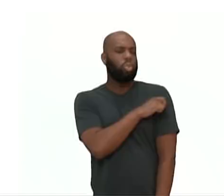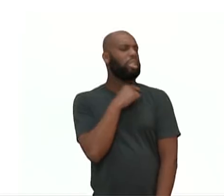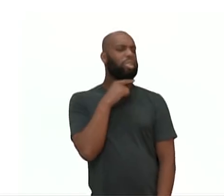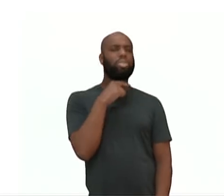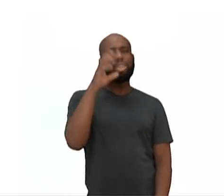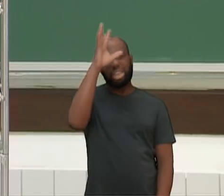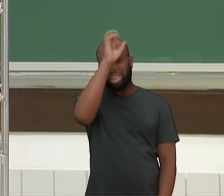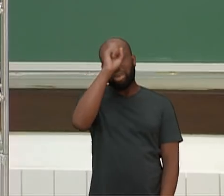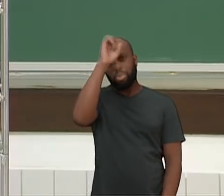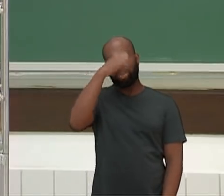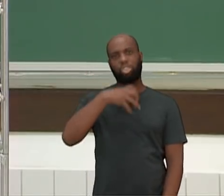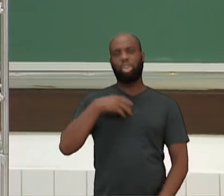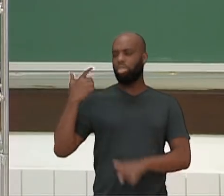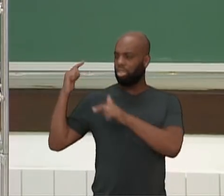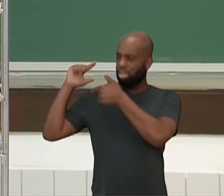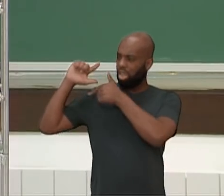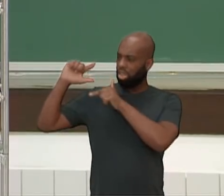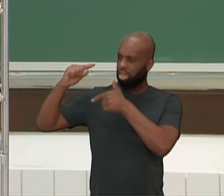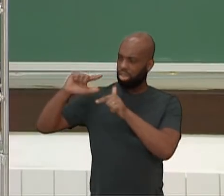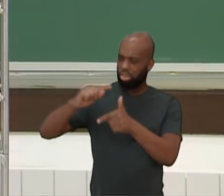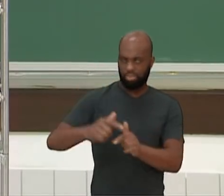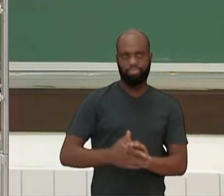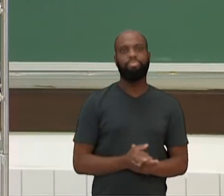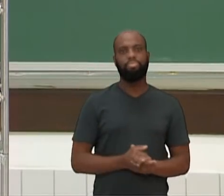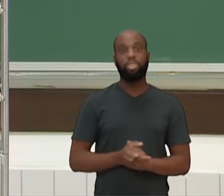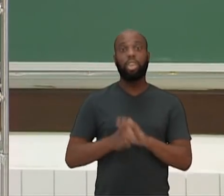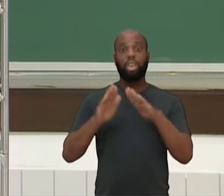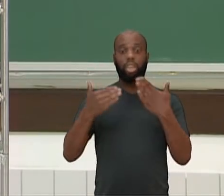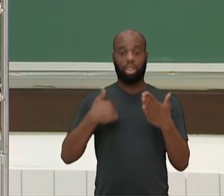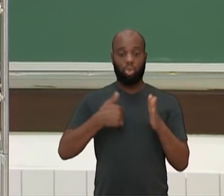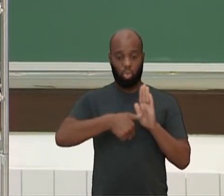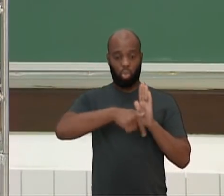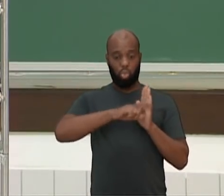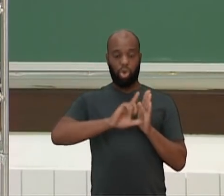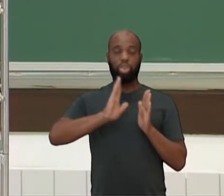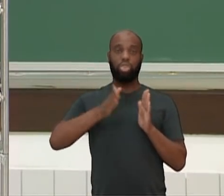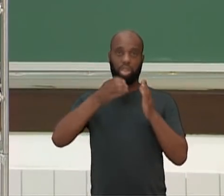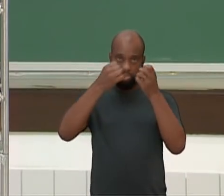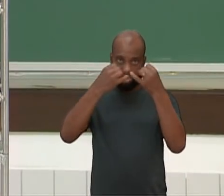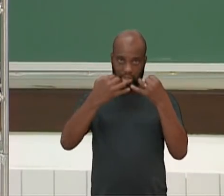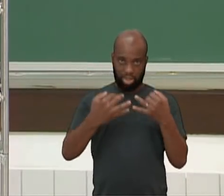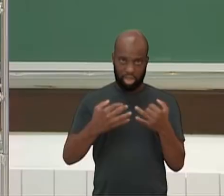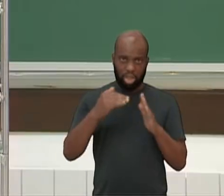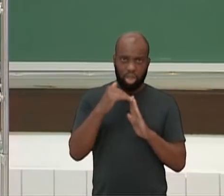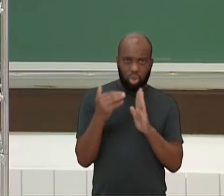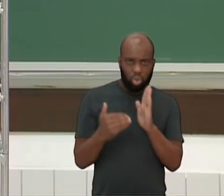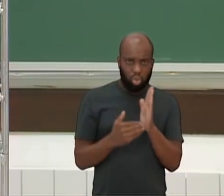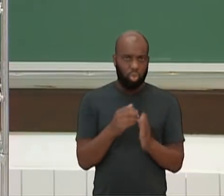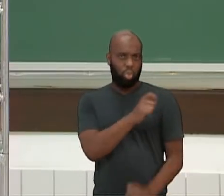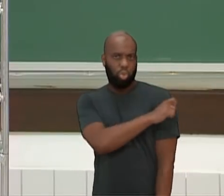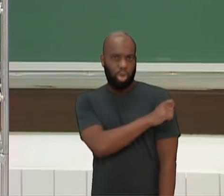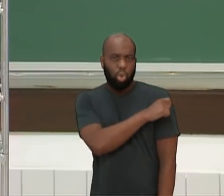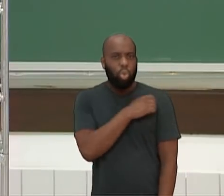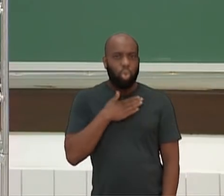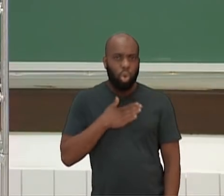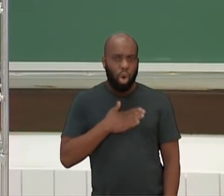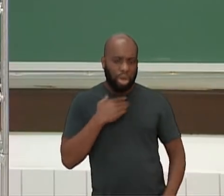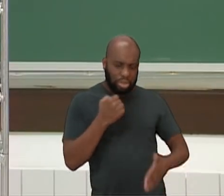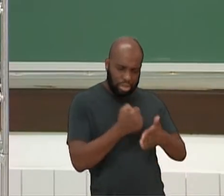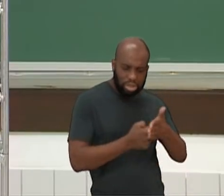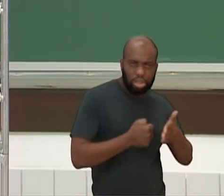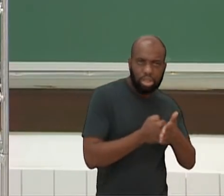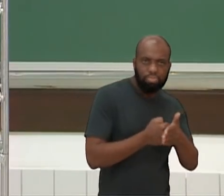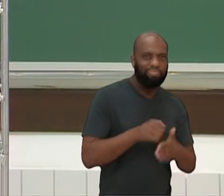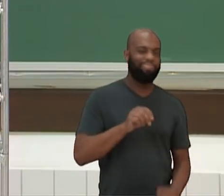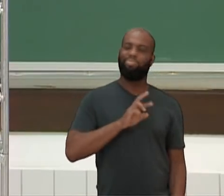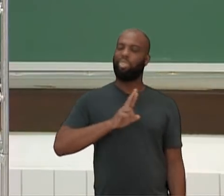conteúdo. Então, igual eu falei a vez passada, nem todo aluno gosta da luta, nem